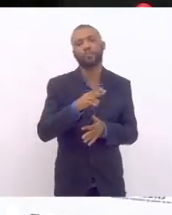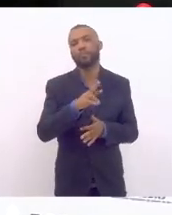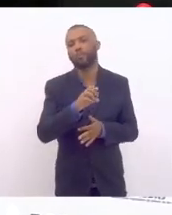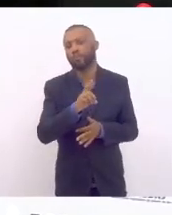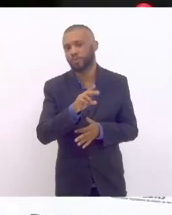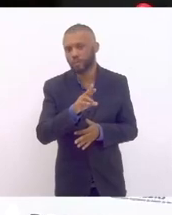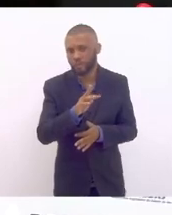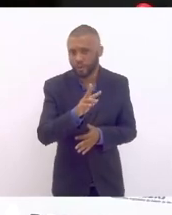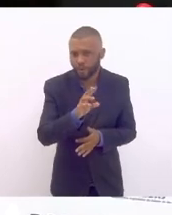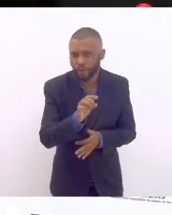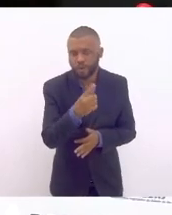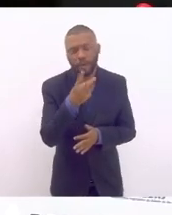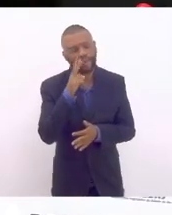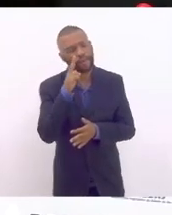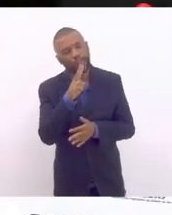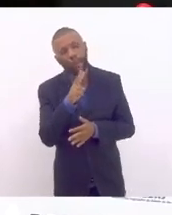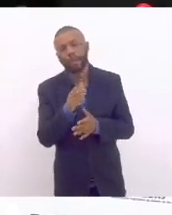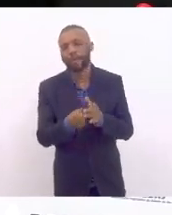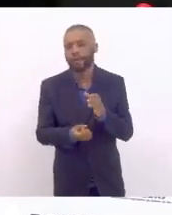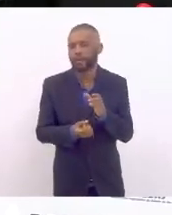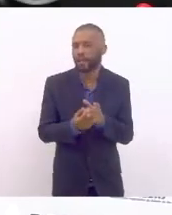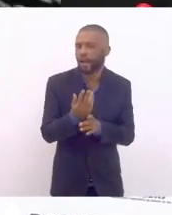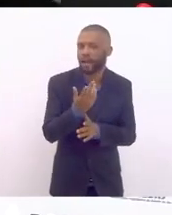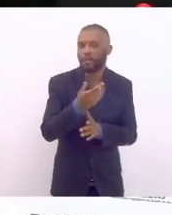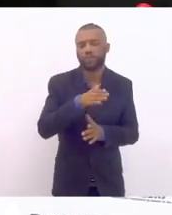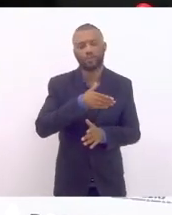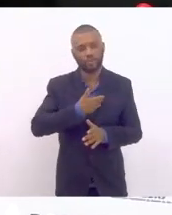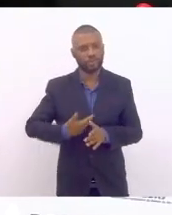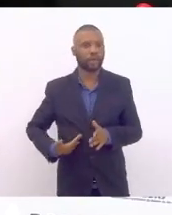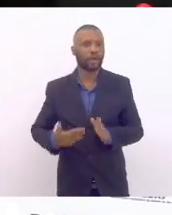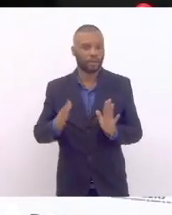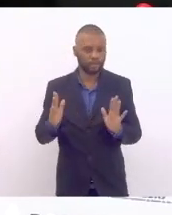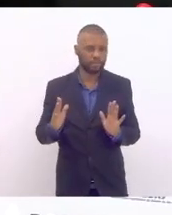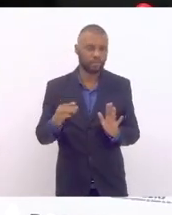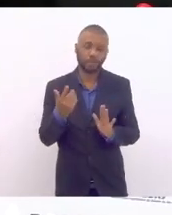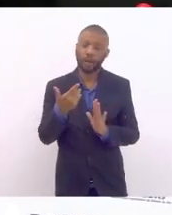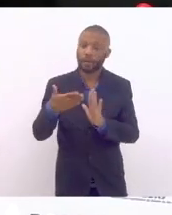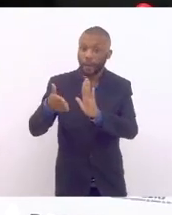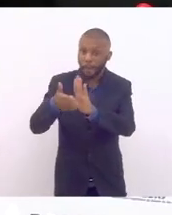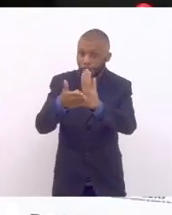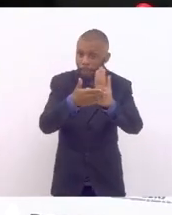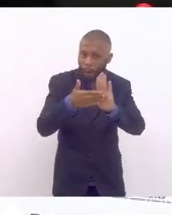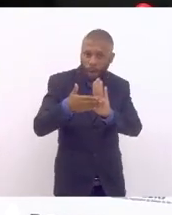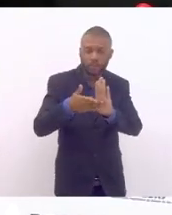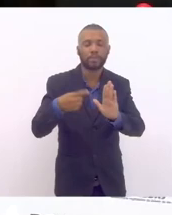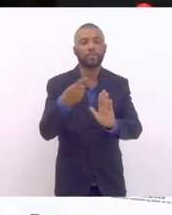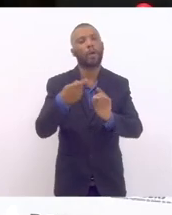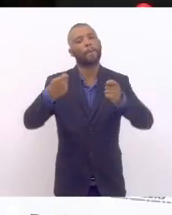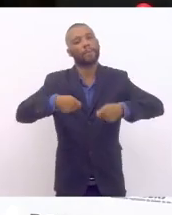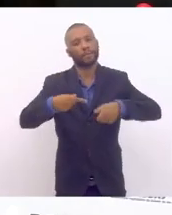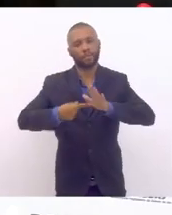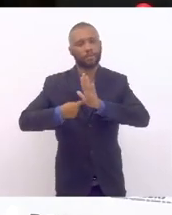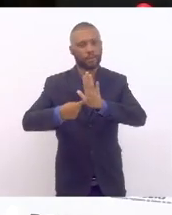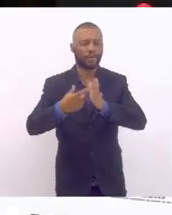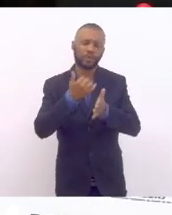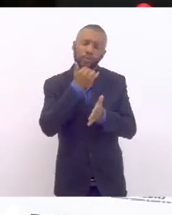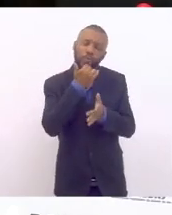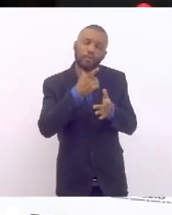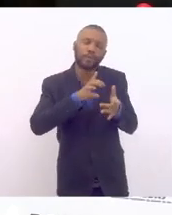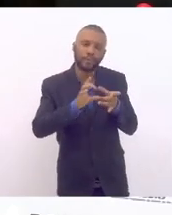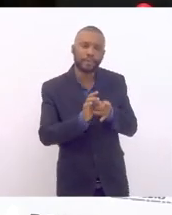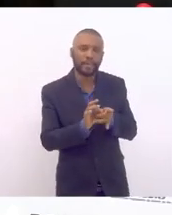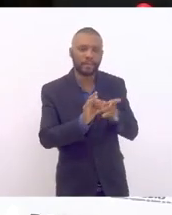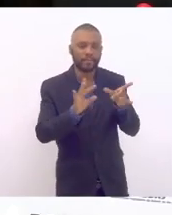sendo implementado né no nosso Estado então eu acho que a gente precisa propor Presidente E aí me Toma essa